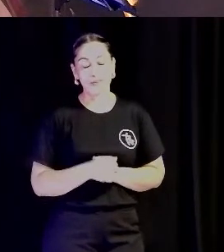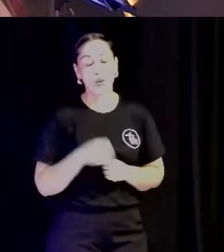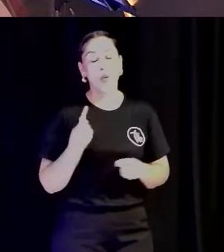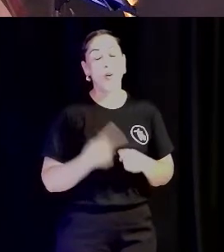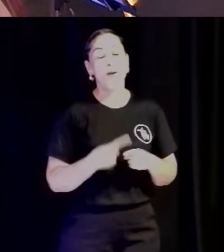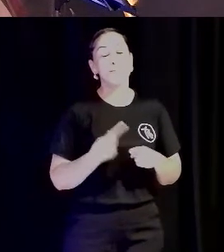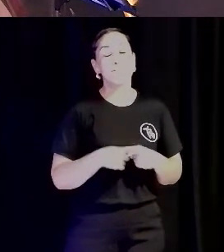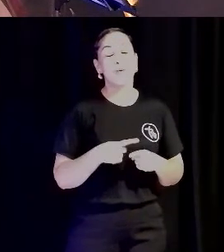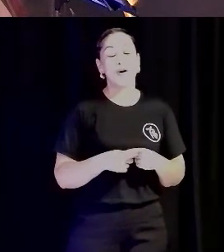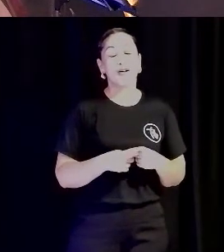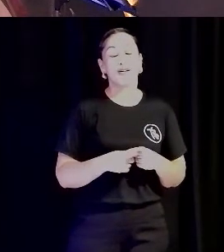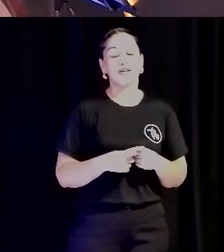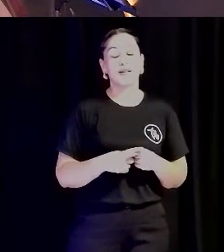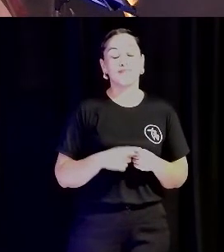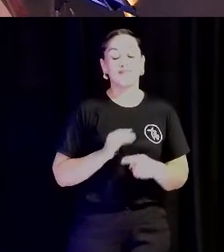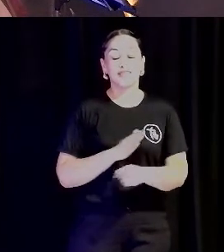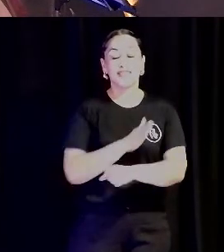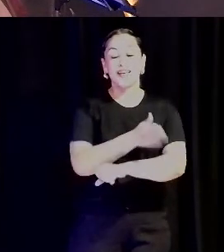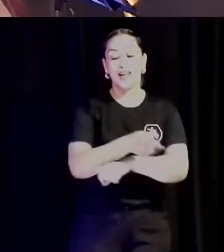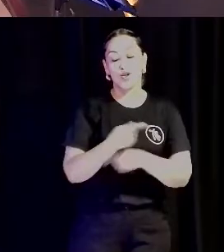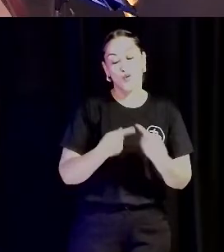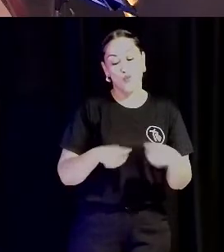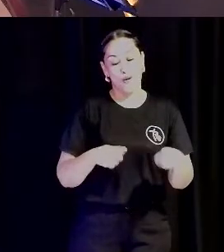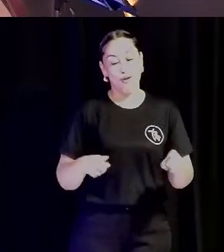Porque quem entra quer o churrasco.